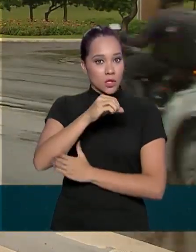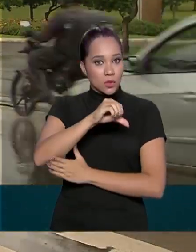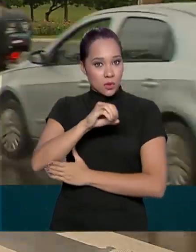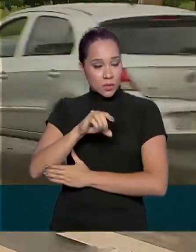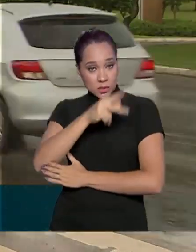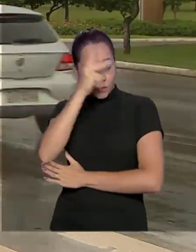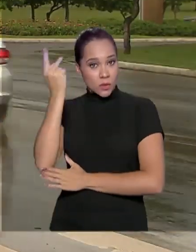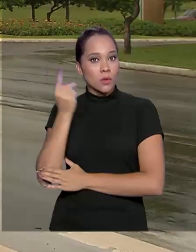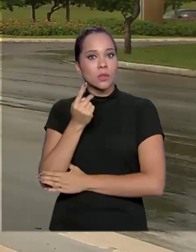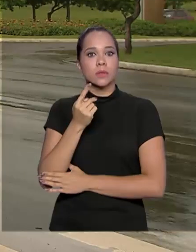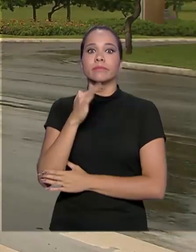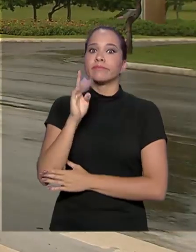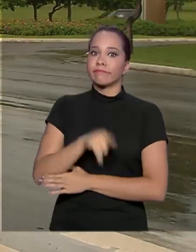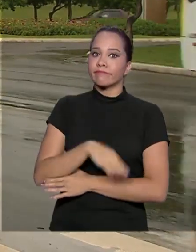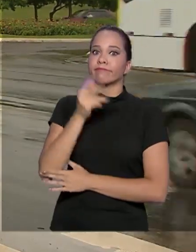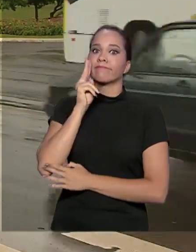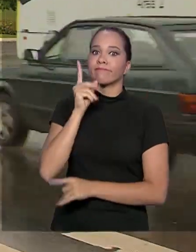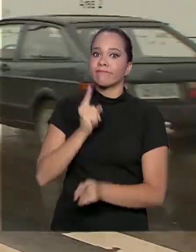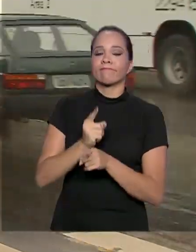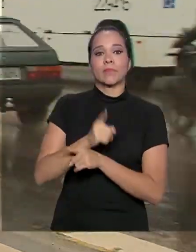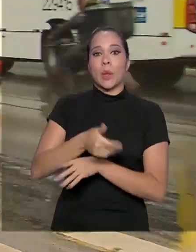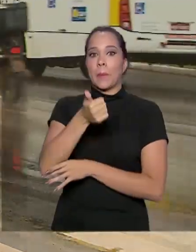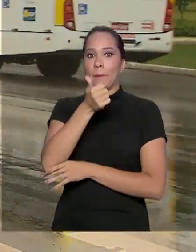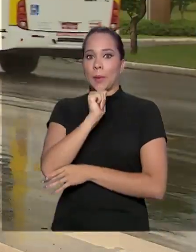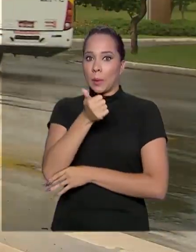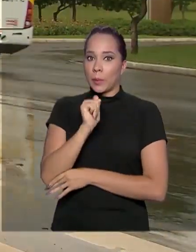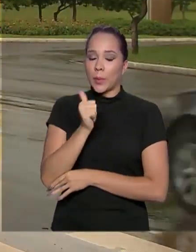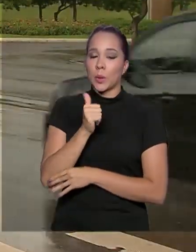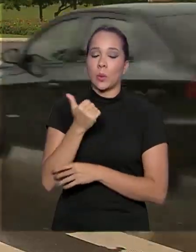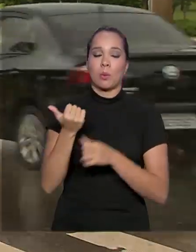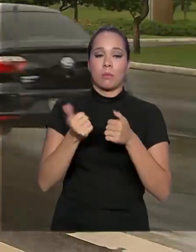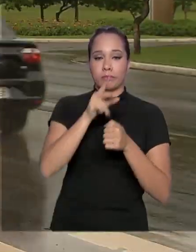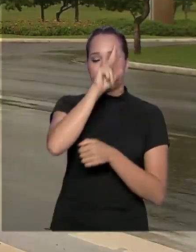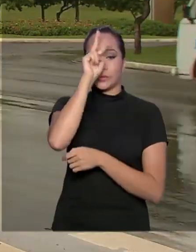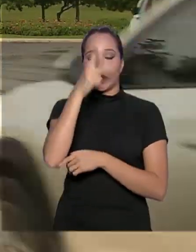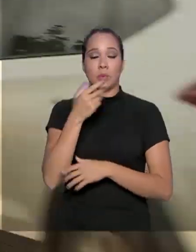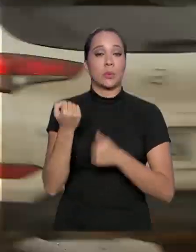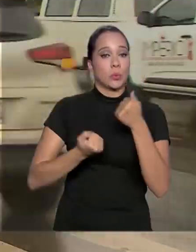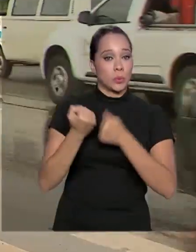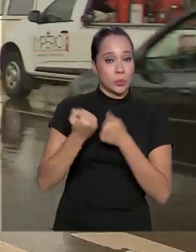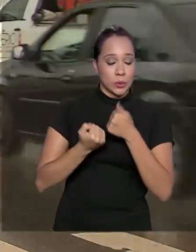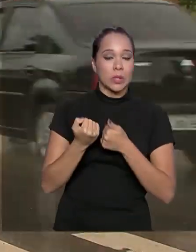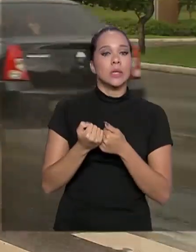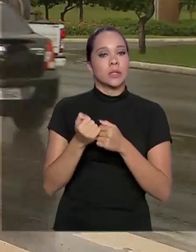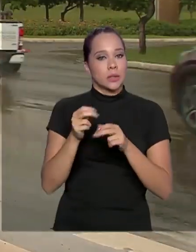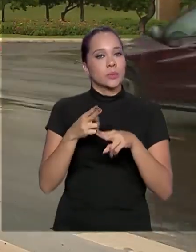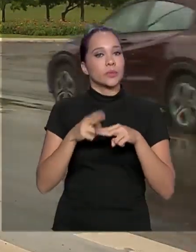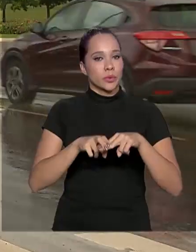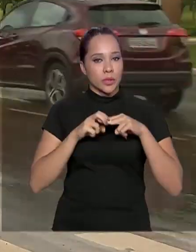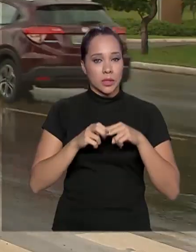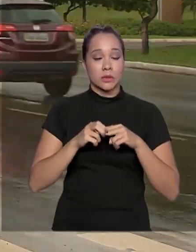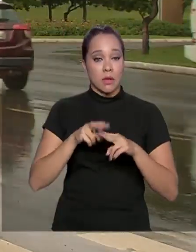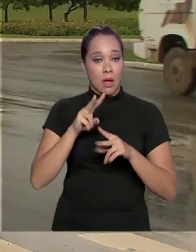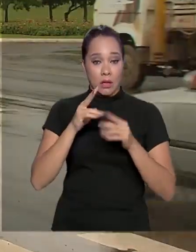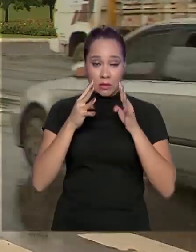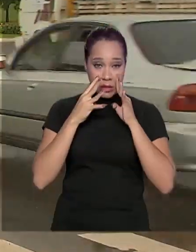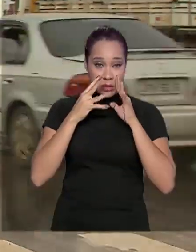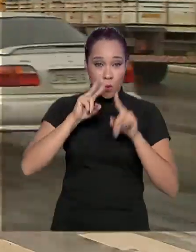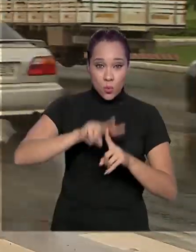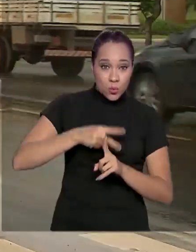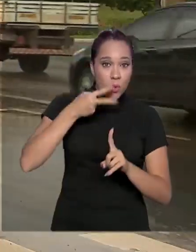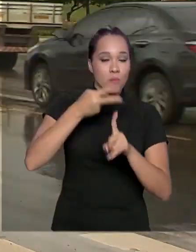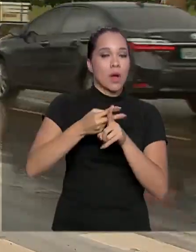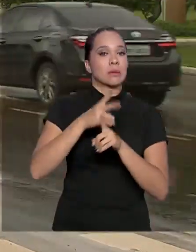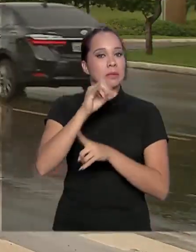foram pegas embriagadas ao volante nas rodovias do país. Por isso, a atenção é redobrada quando o assunto